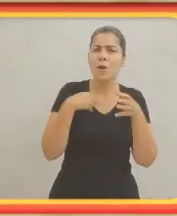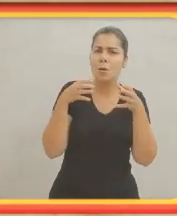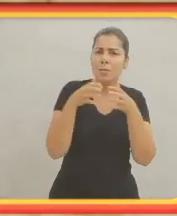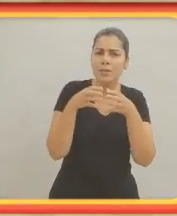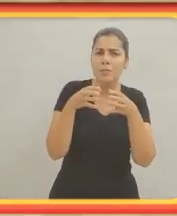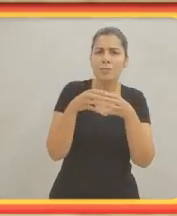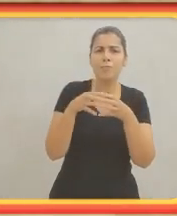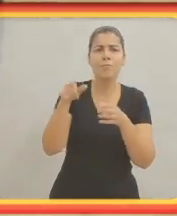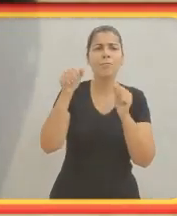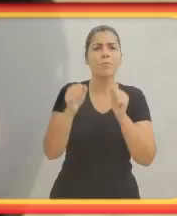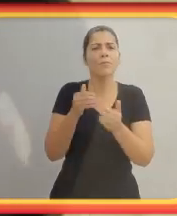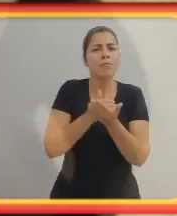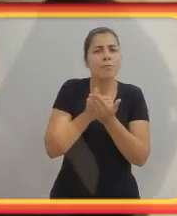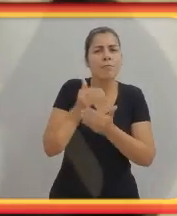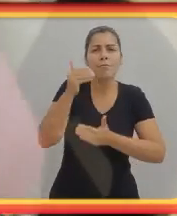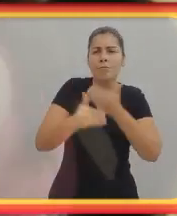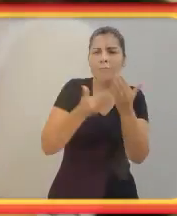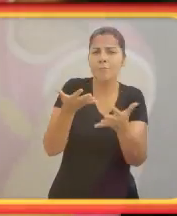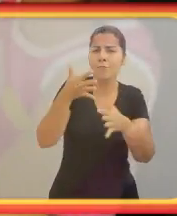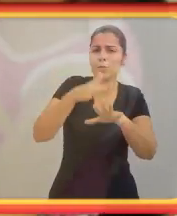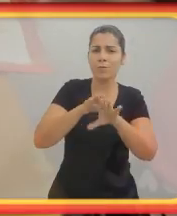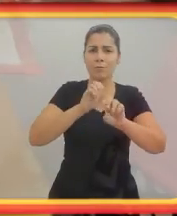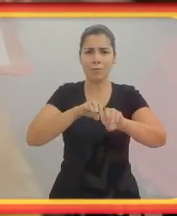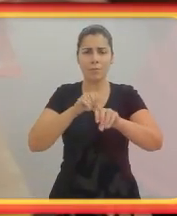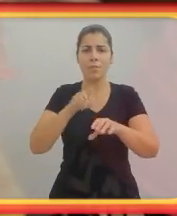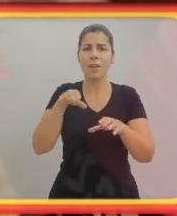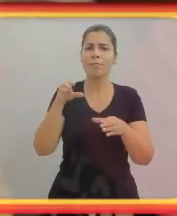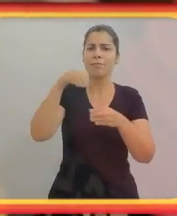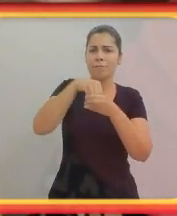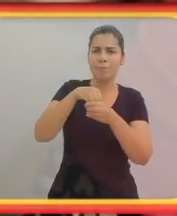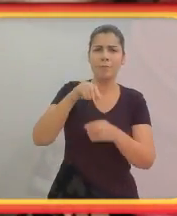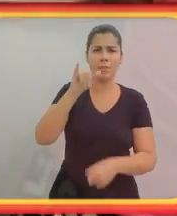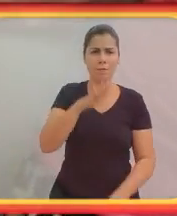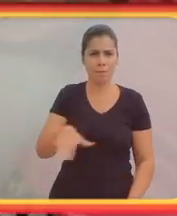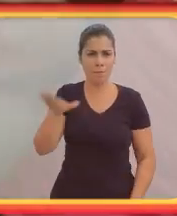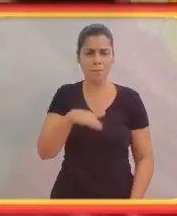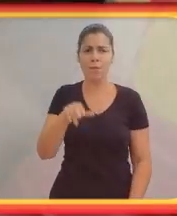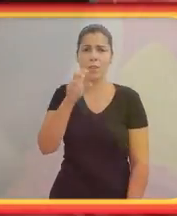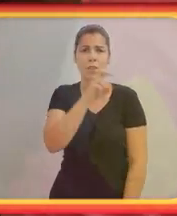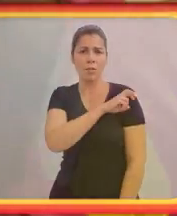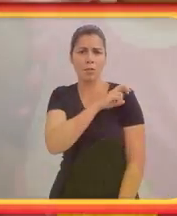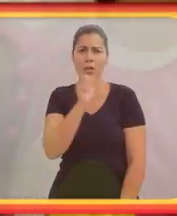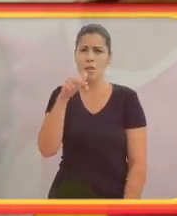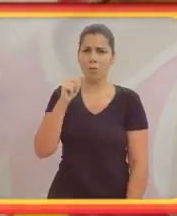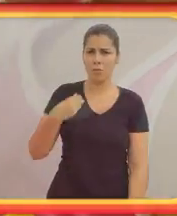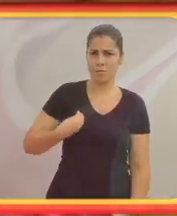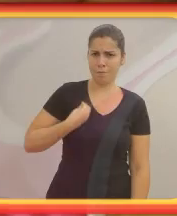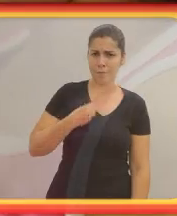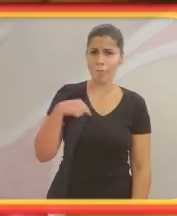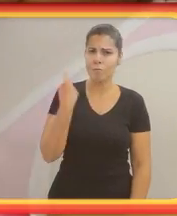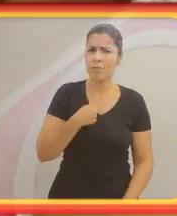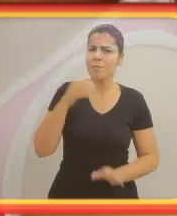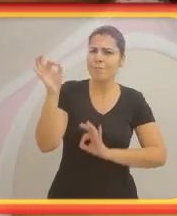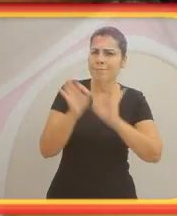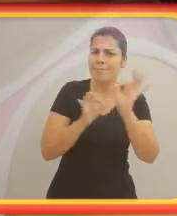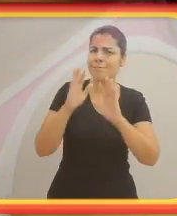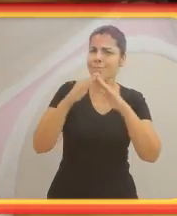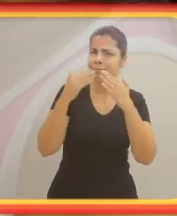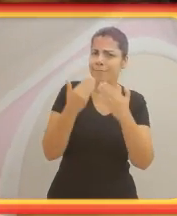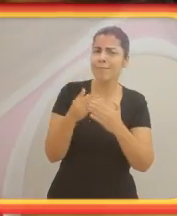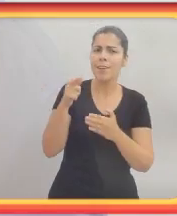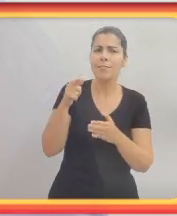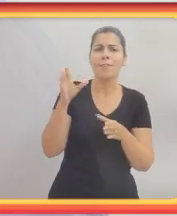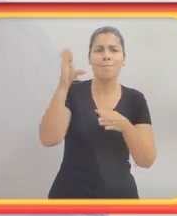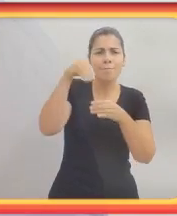A comissão determinou que ela pode começar o processo de inclusão educativa em um círculo infantil aos 5 anos